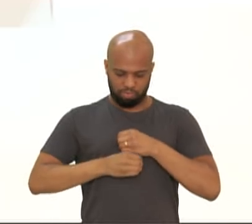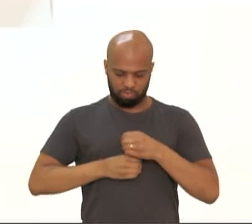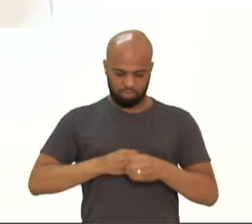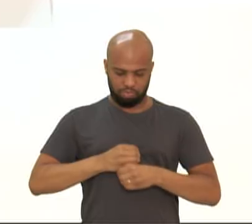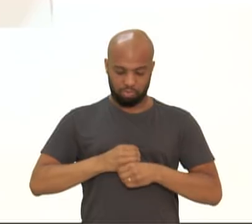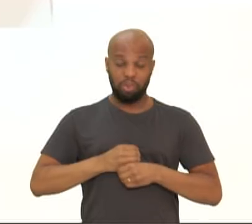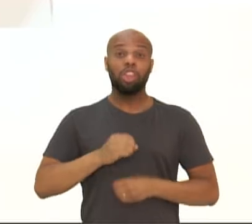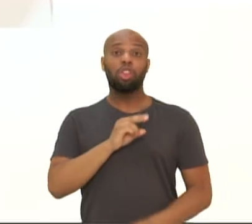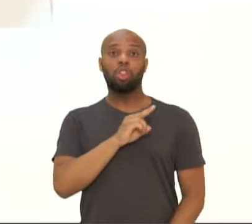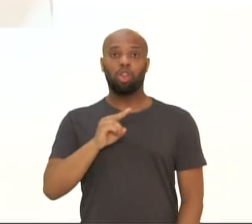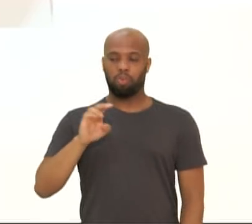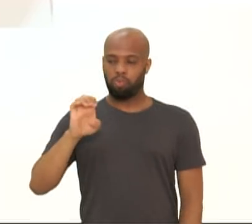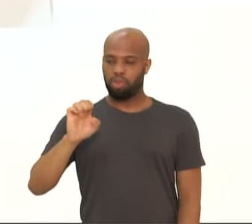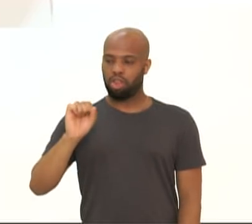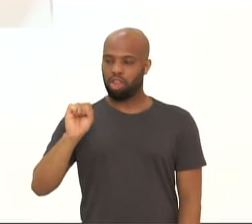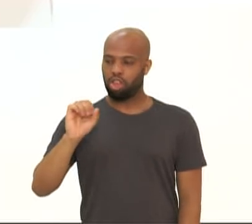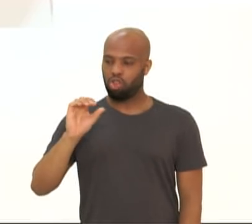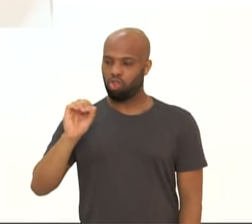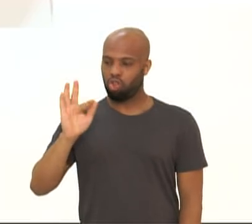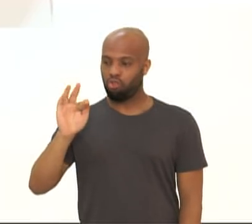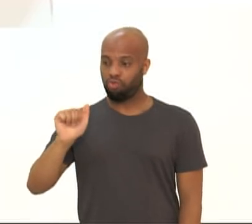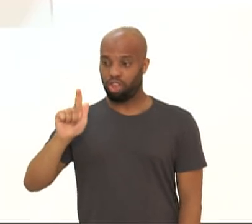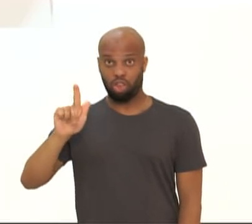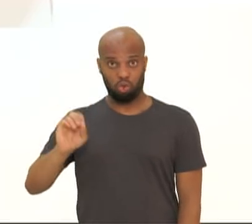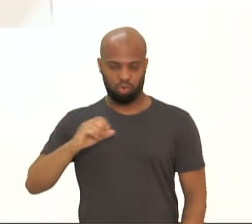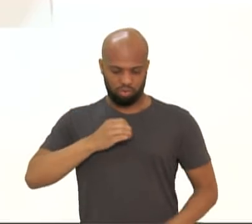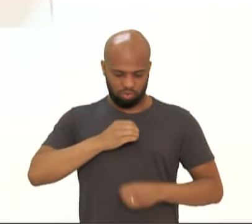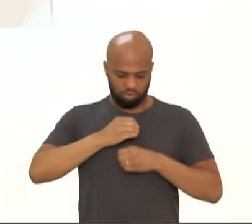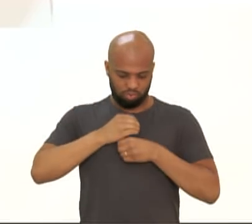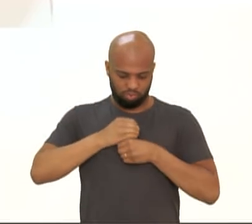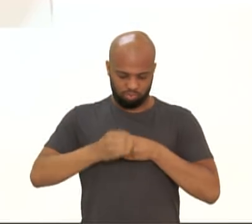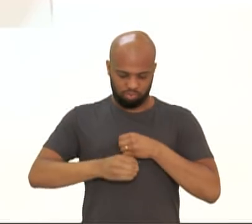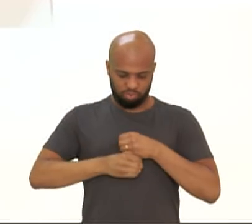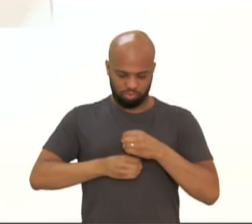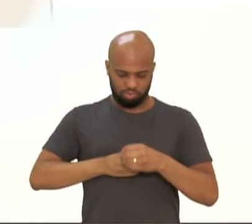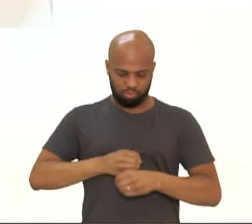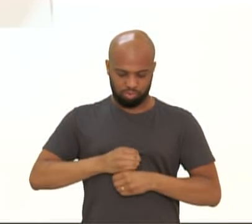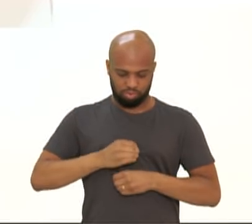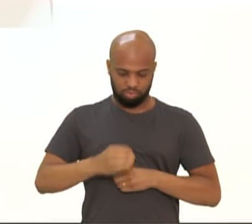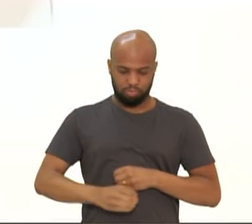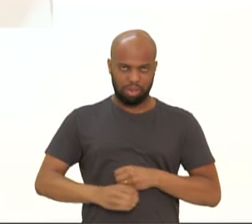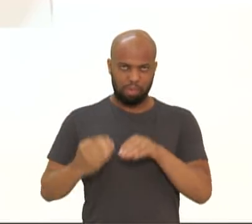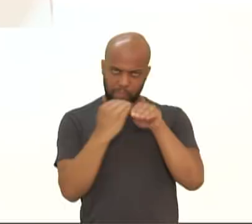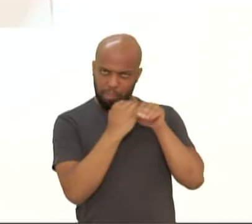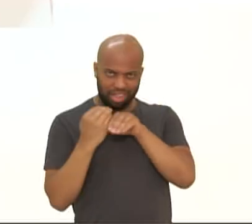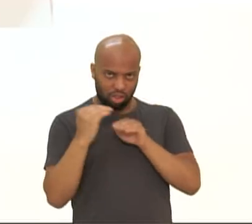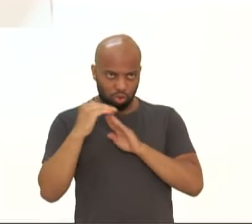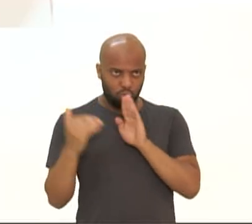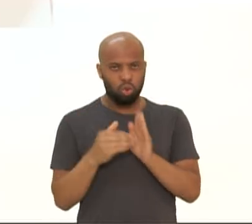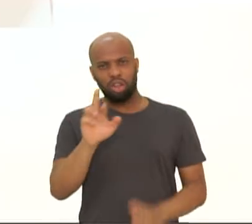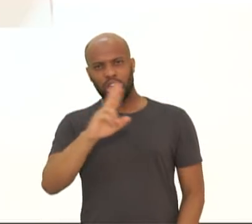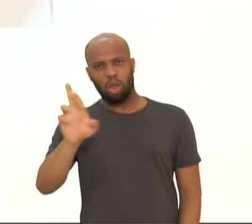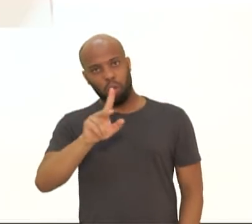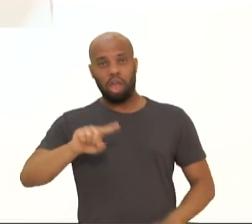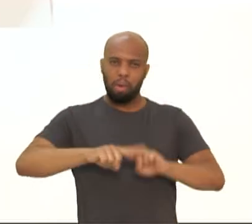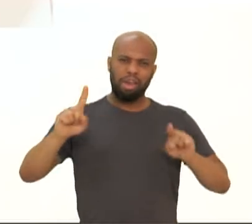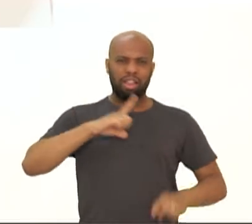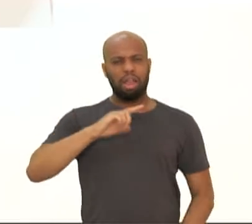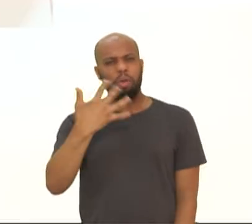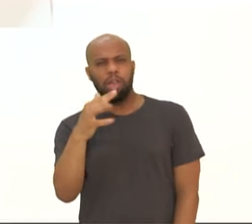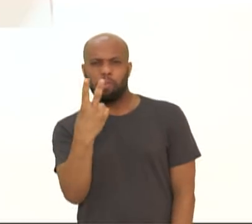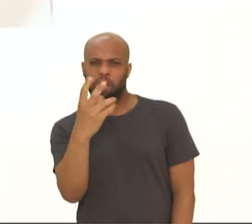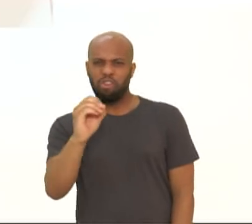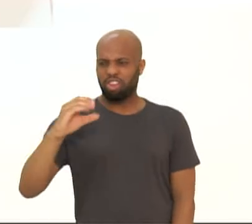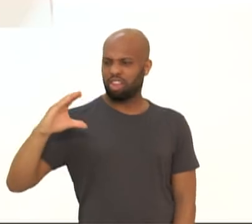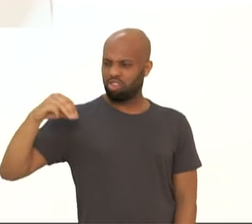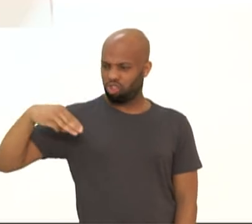Que tem mais ou menos aí, claro que isso não é comum, não é padrão para todo mundo, né? Mas é mais ou menos uns 20 centímetros e